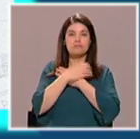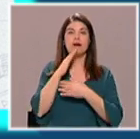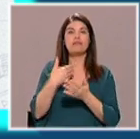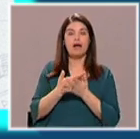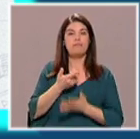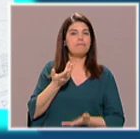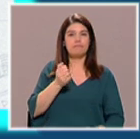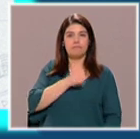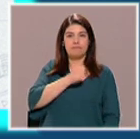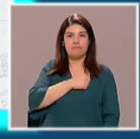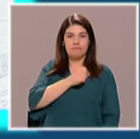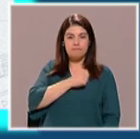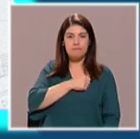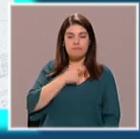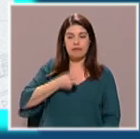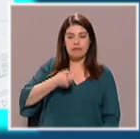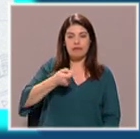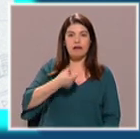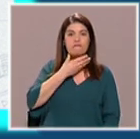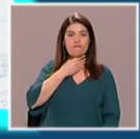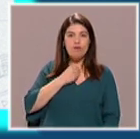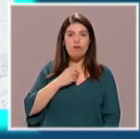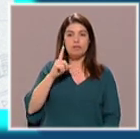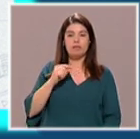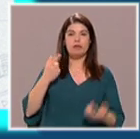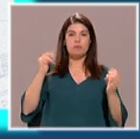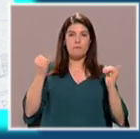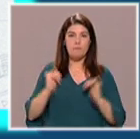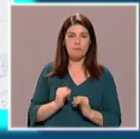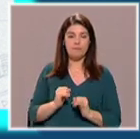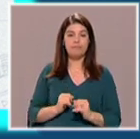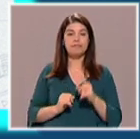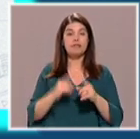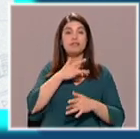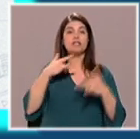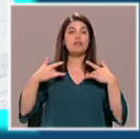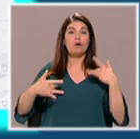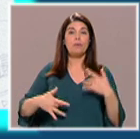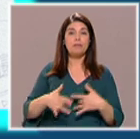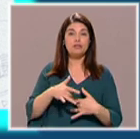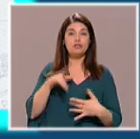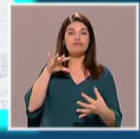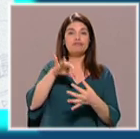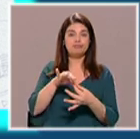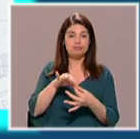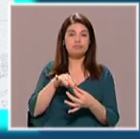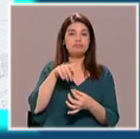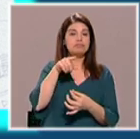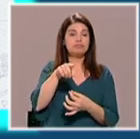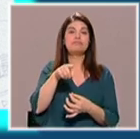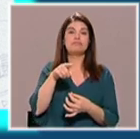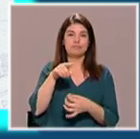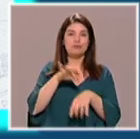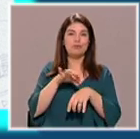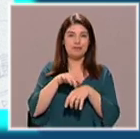mais rápido, fome permanente e perda de peso. Estes sintomas são característicos do